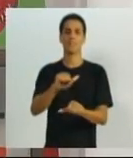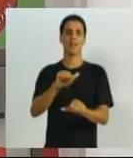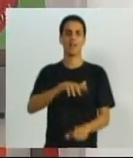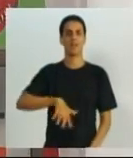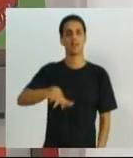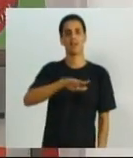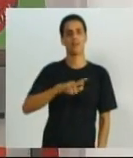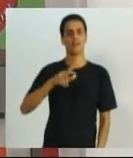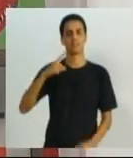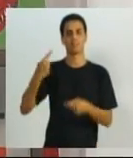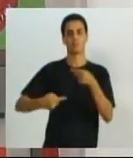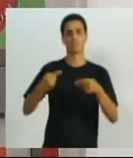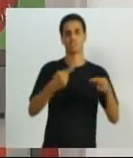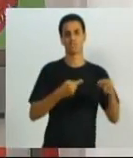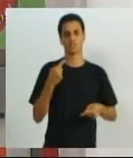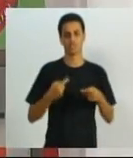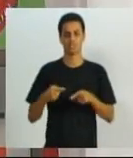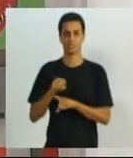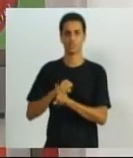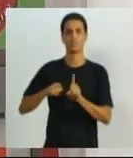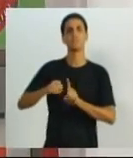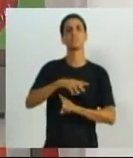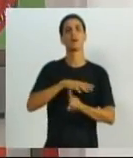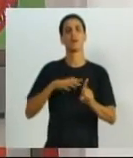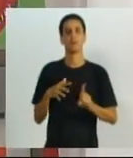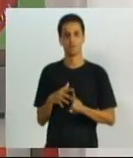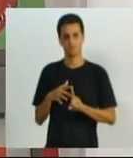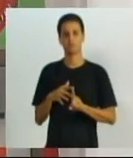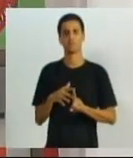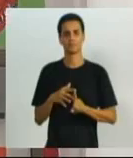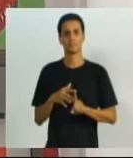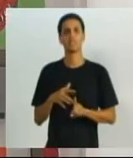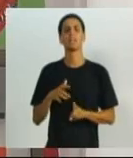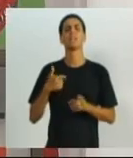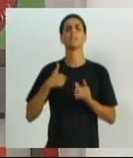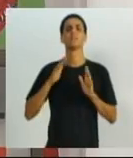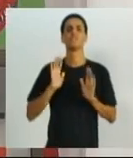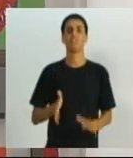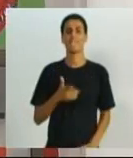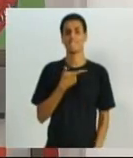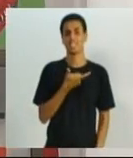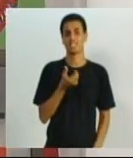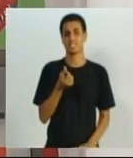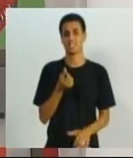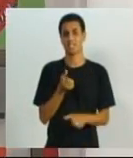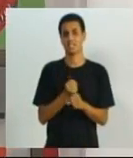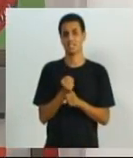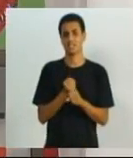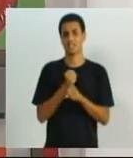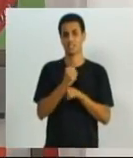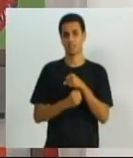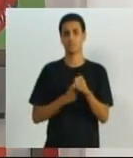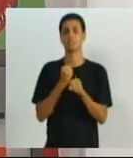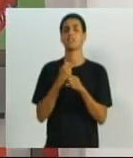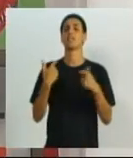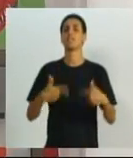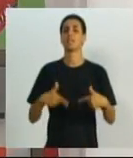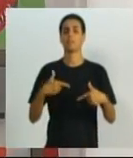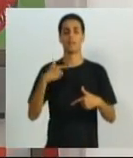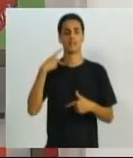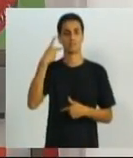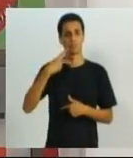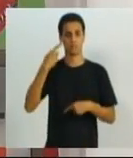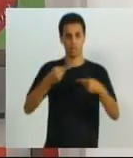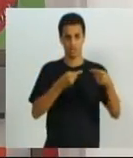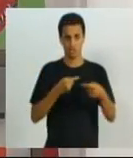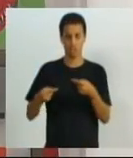político e social. Eu estou há 26 anos na política. Nós estamos há 26